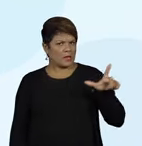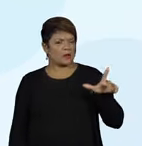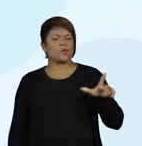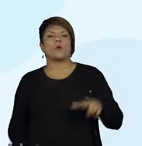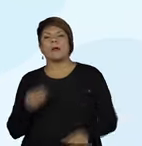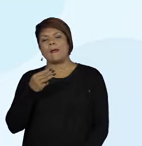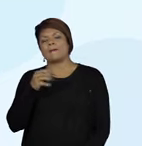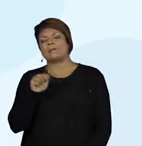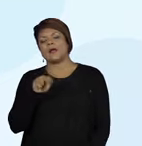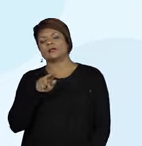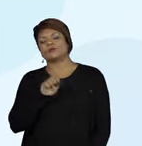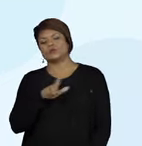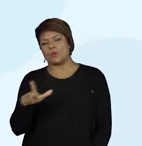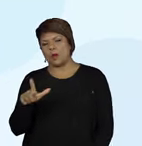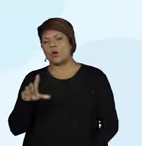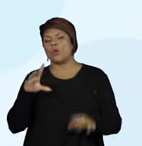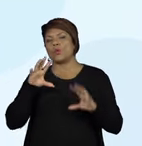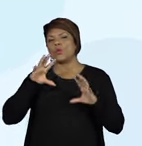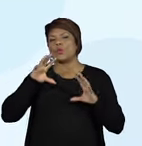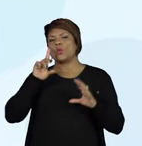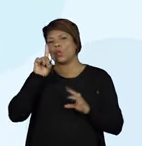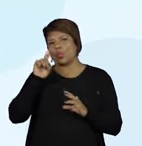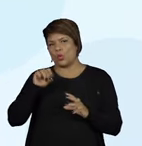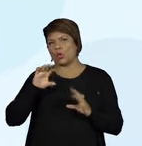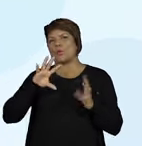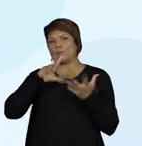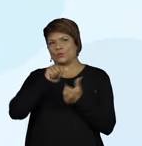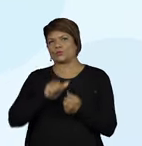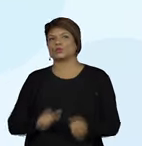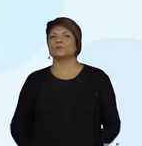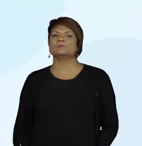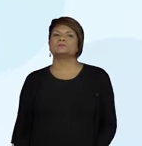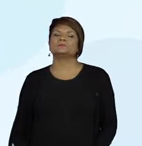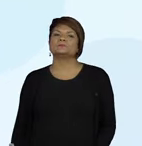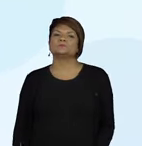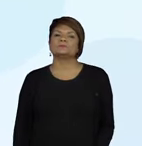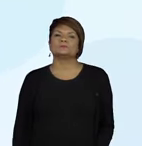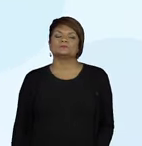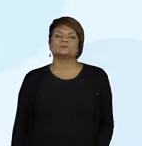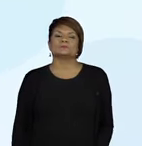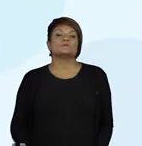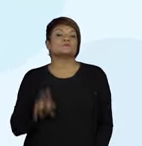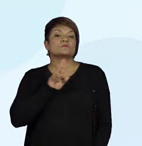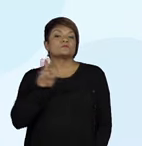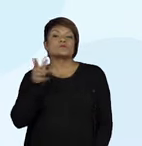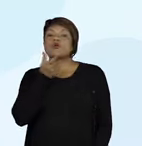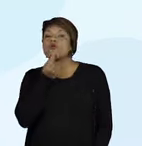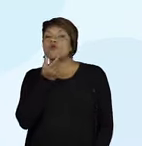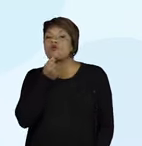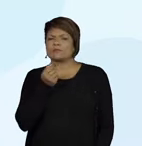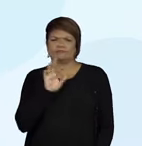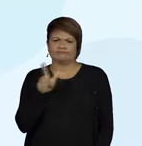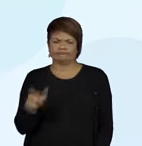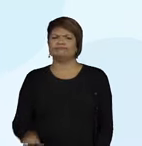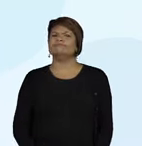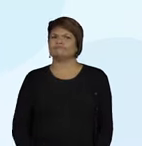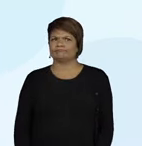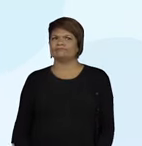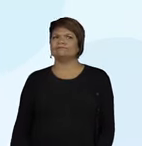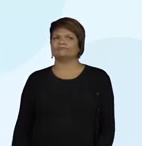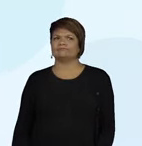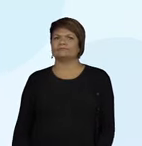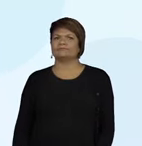do Mundo, né, Manual professora? do Mundo. Vou destacar aqui, tá? Isso. E o nome dele é um nome bem diferente, né?